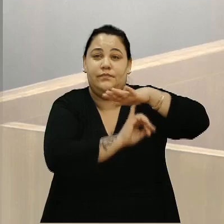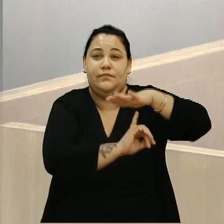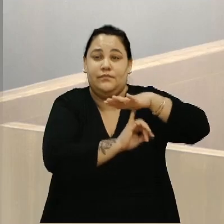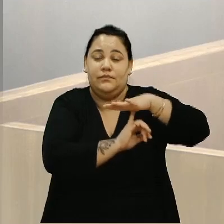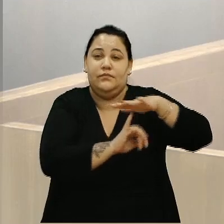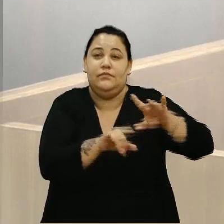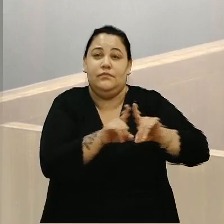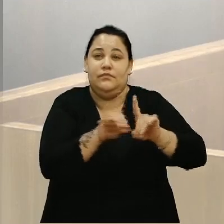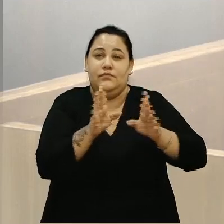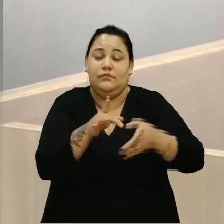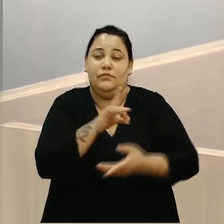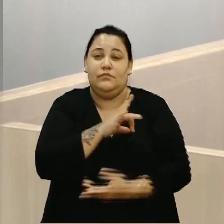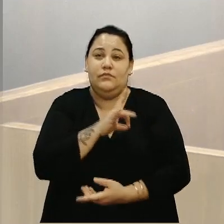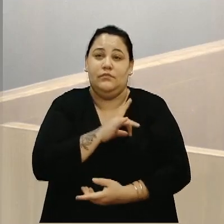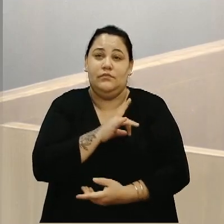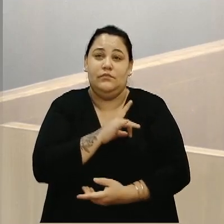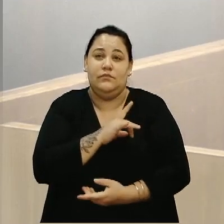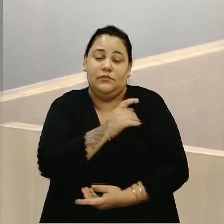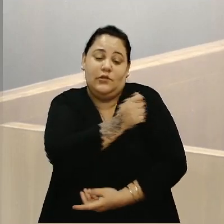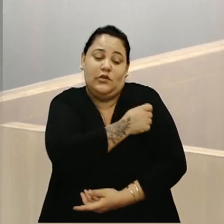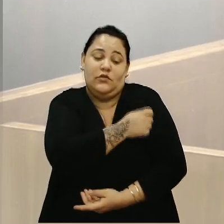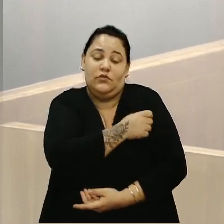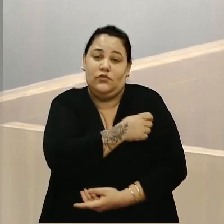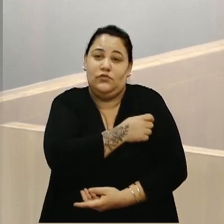Já teve a luta de uma frente